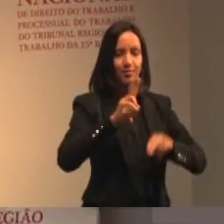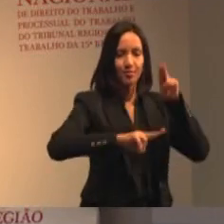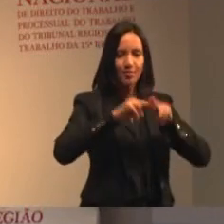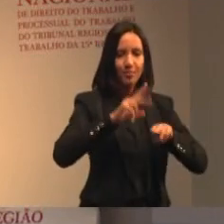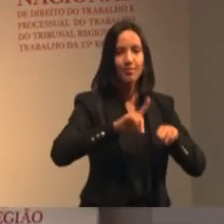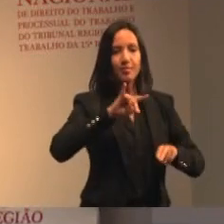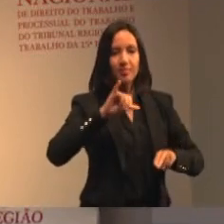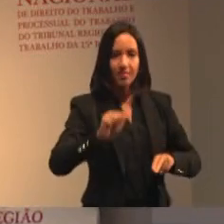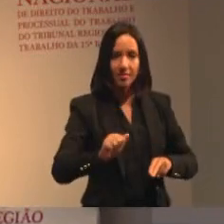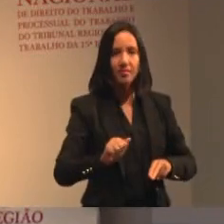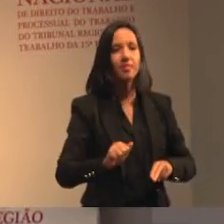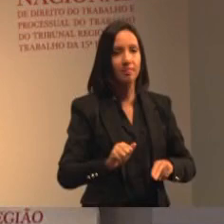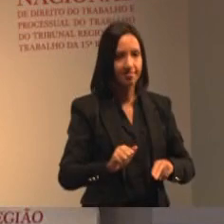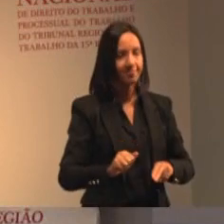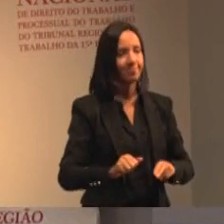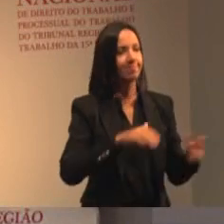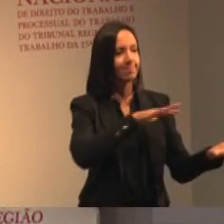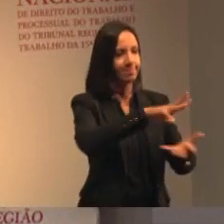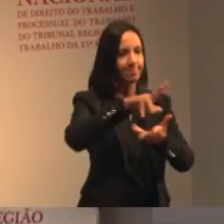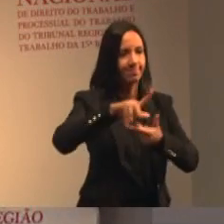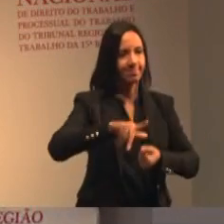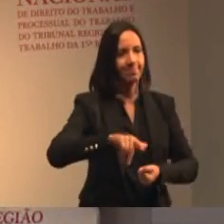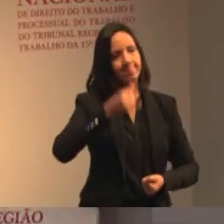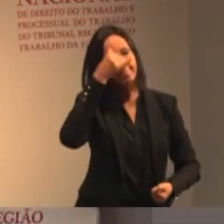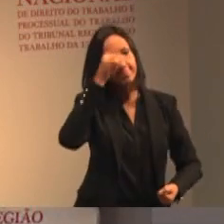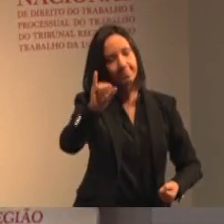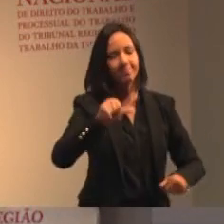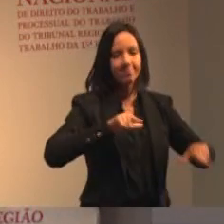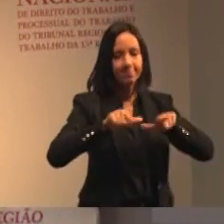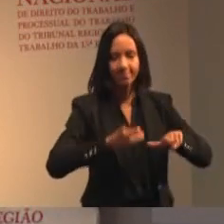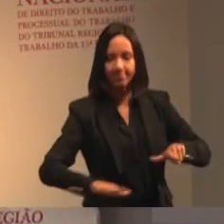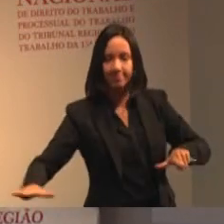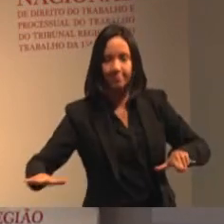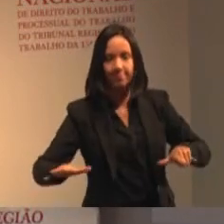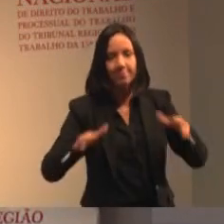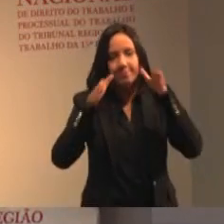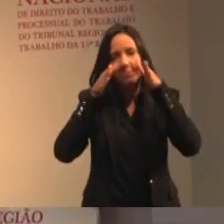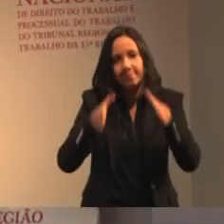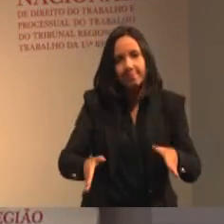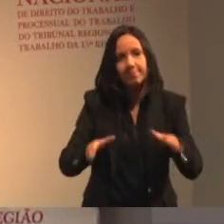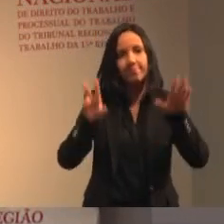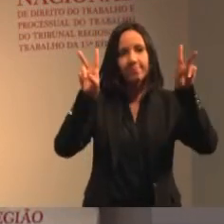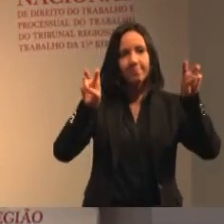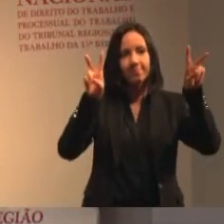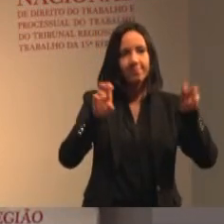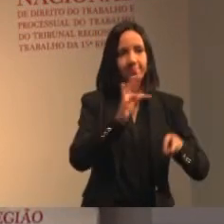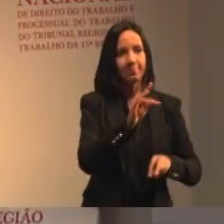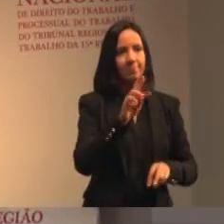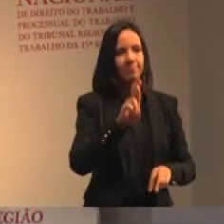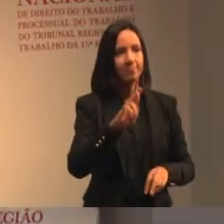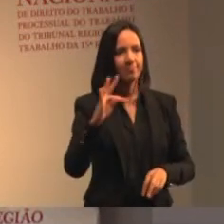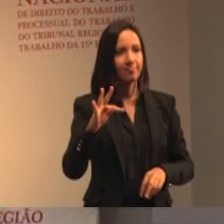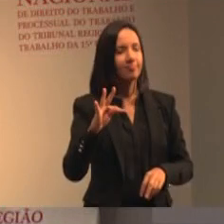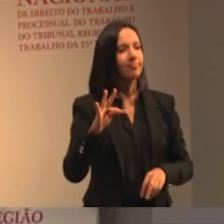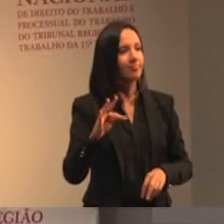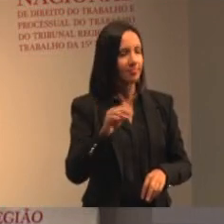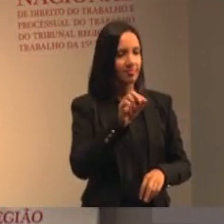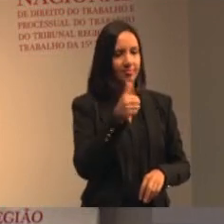de Combate ao Trabalho Infantil, cujo tema tem recebido um olhar extremamente atento do TRT da 15ª Região.